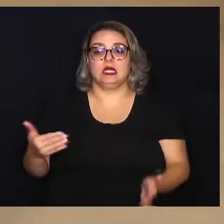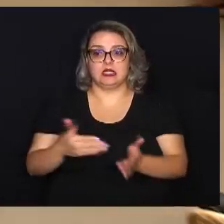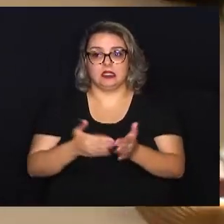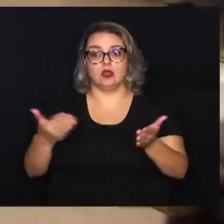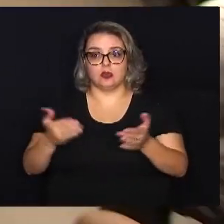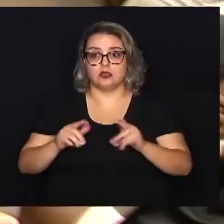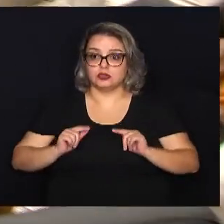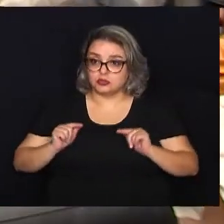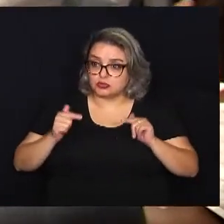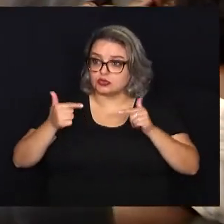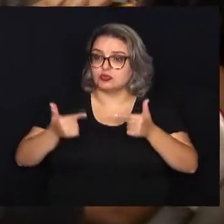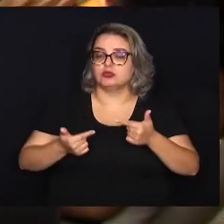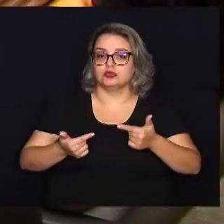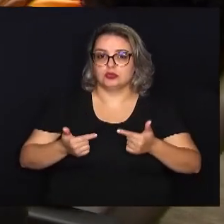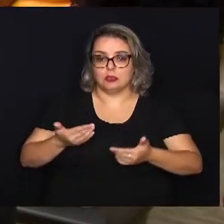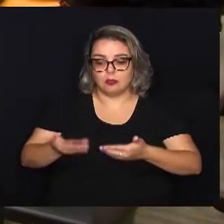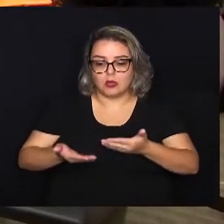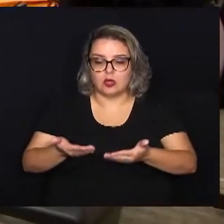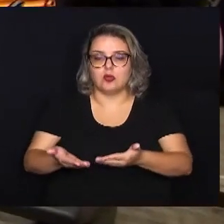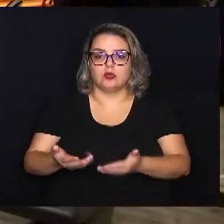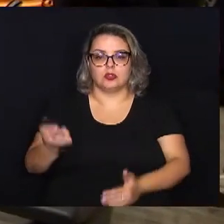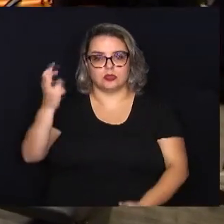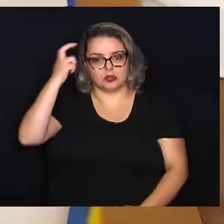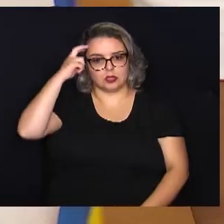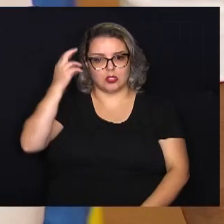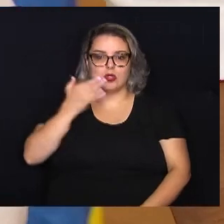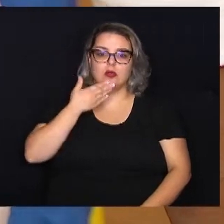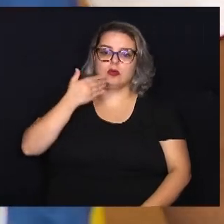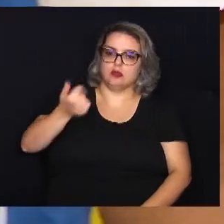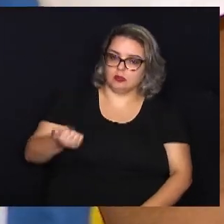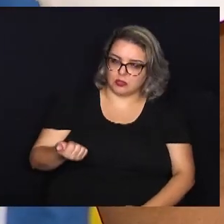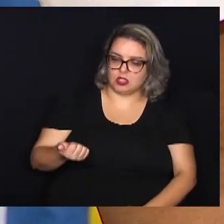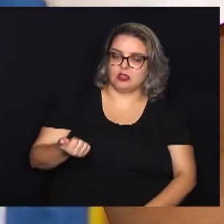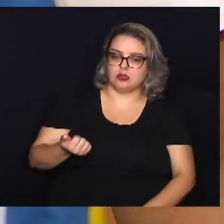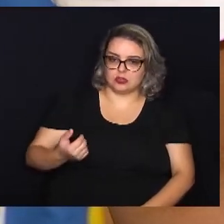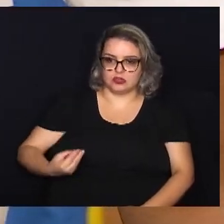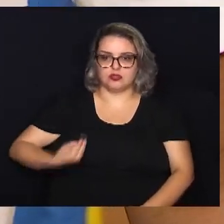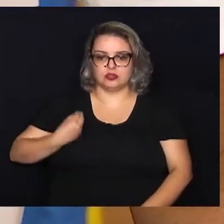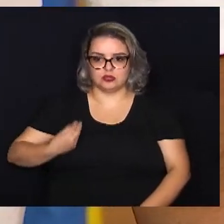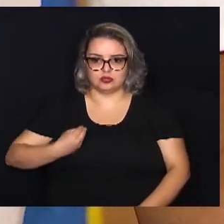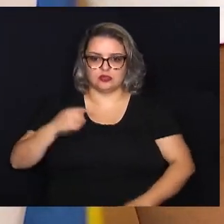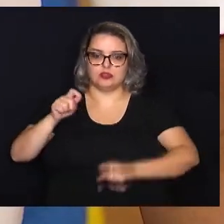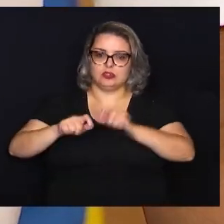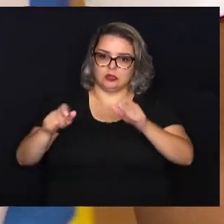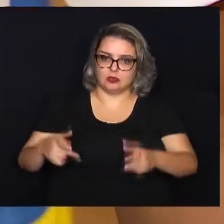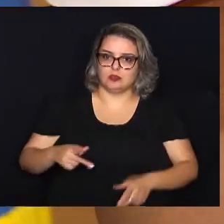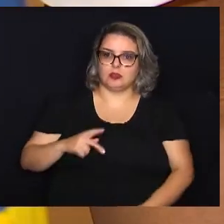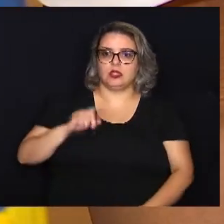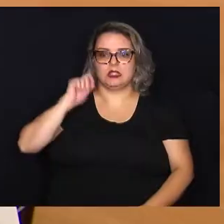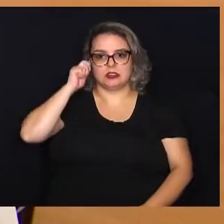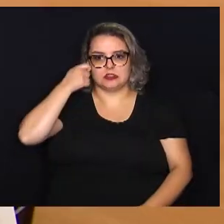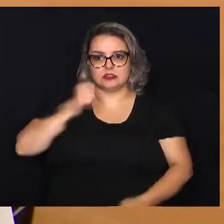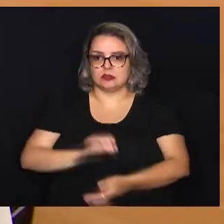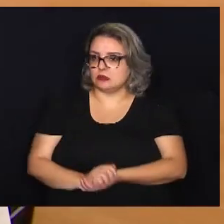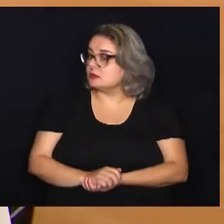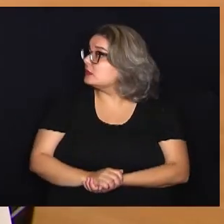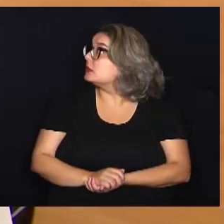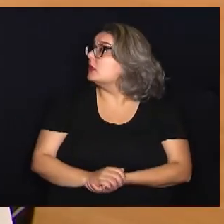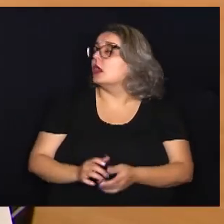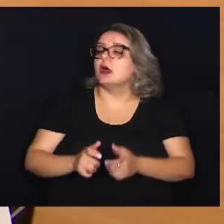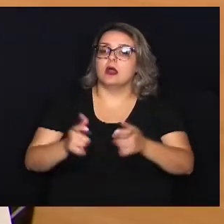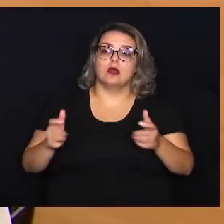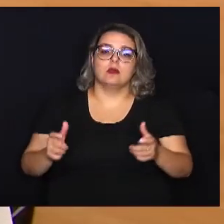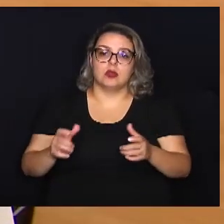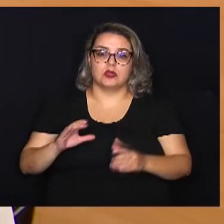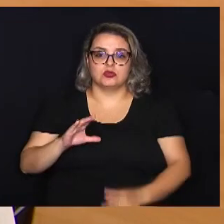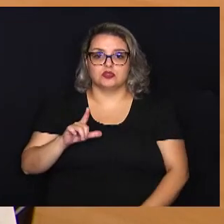hoje lutam pela preservação da cultura e melhoria da condição de vida da população negra a maioria dos clubes